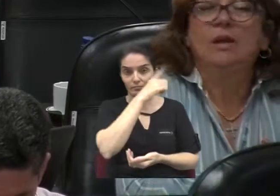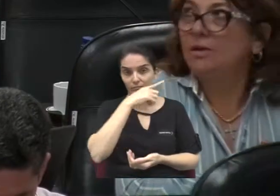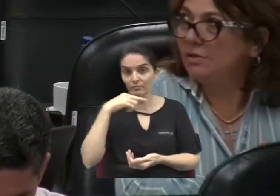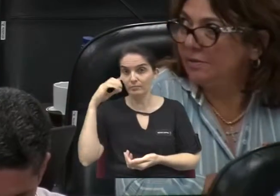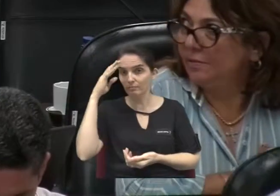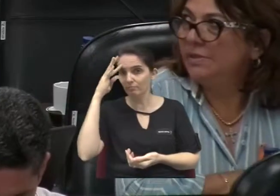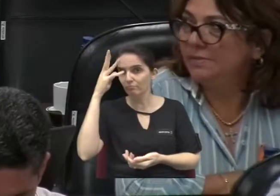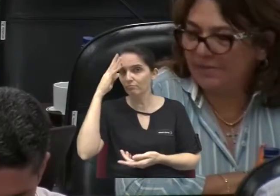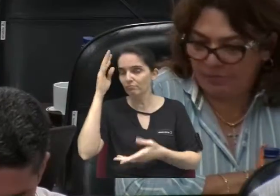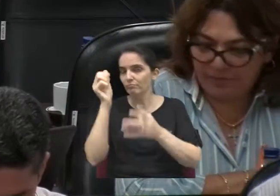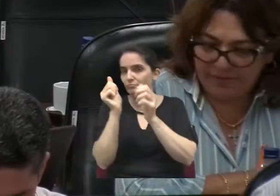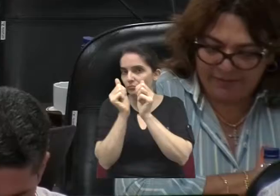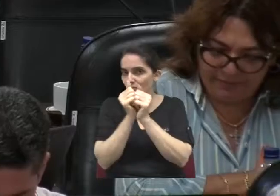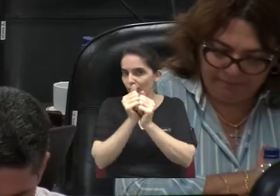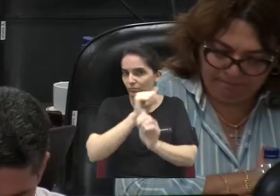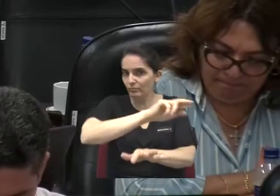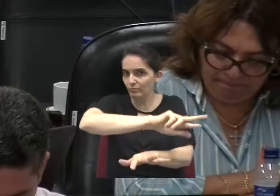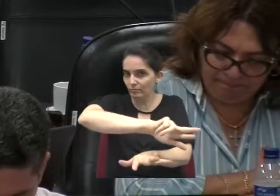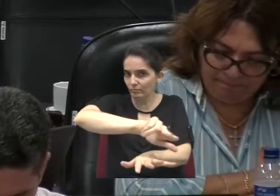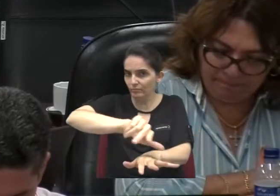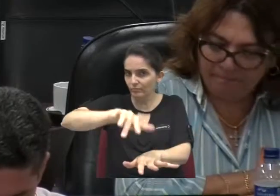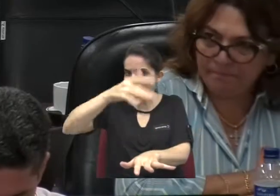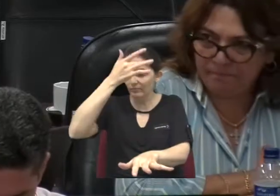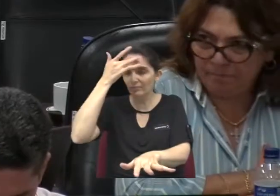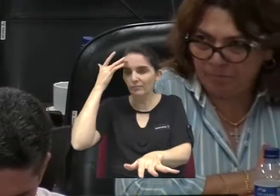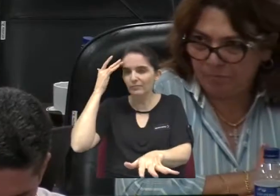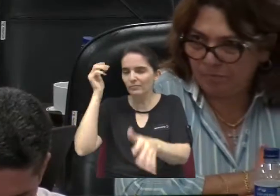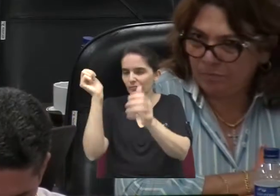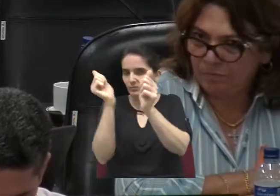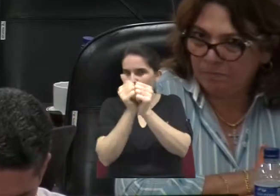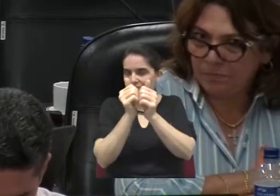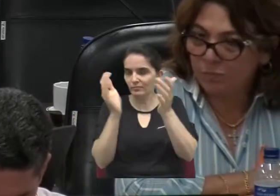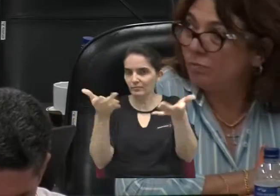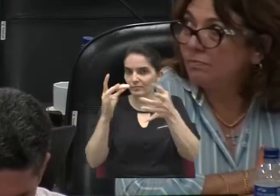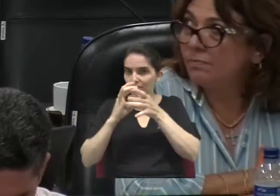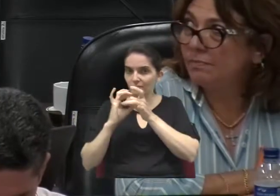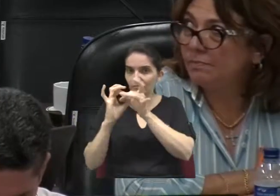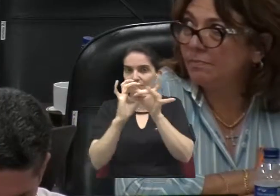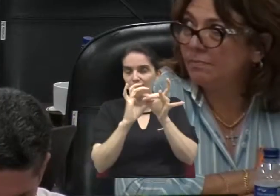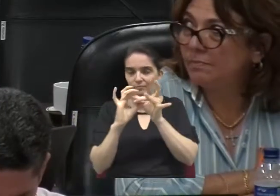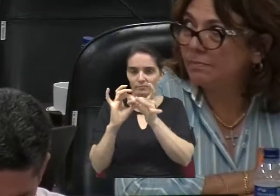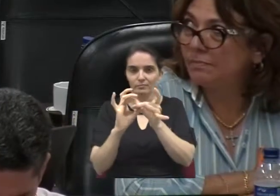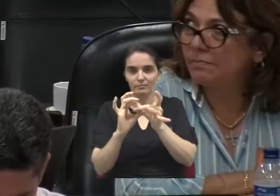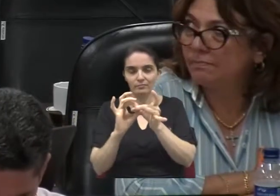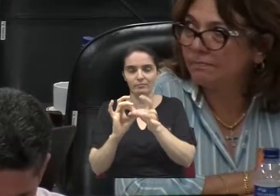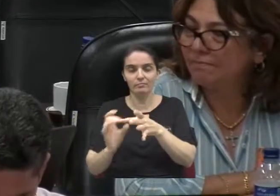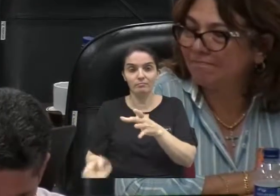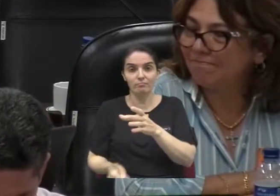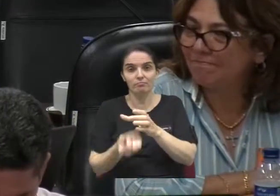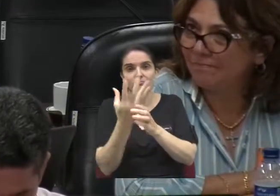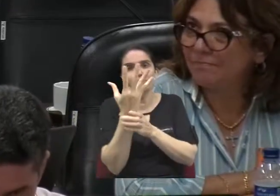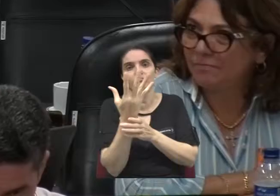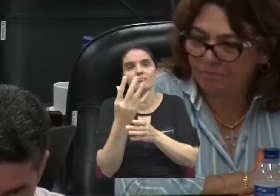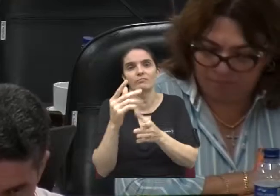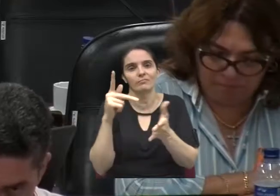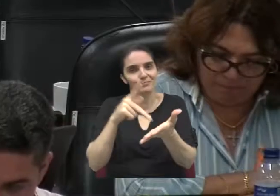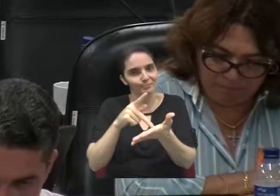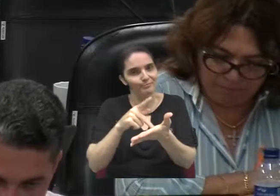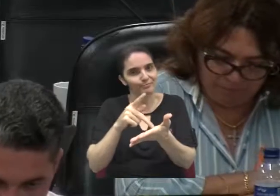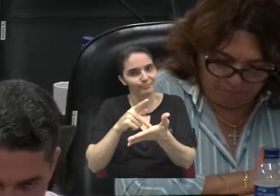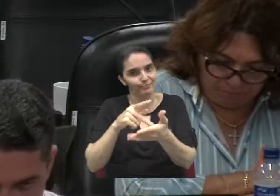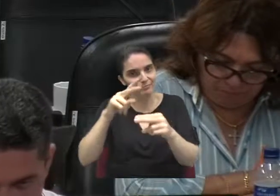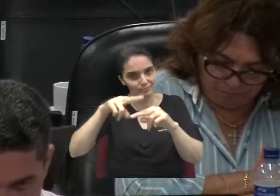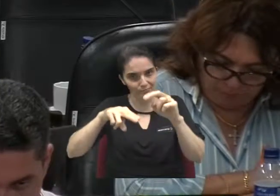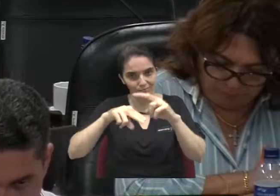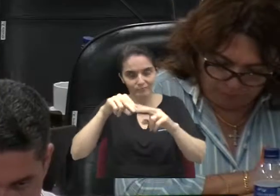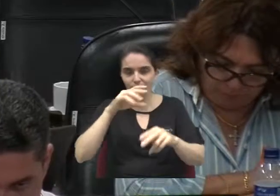com várias outras pessoas e que hoje no município se tornou-se uma realidade. O Junho Laranja